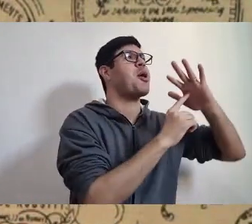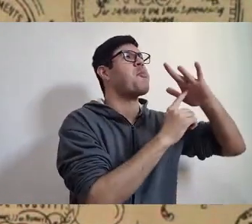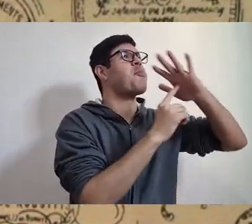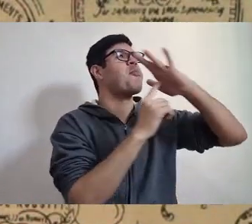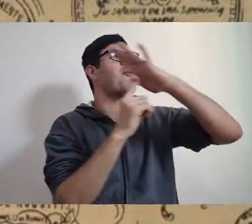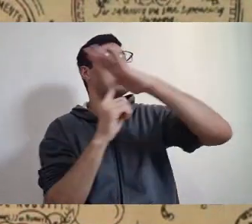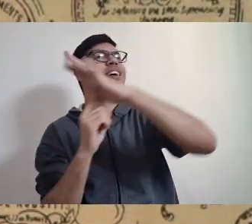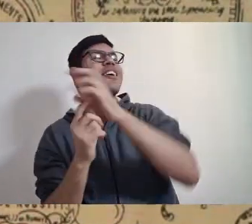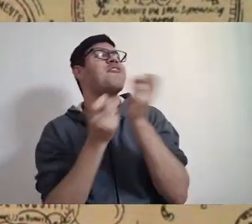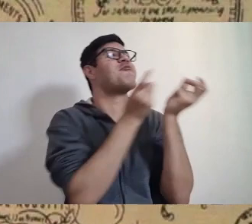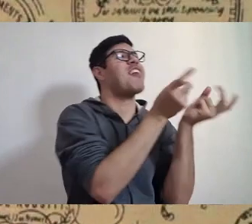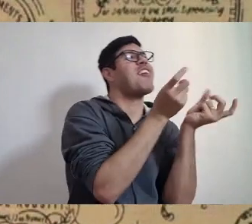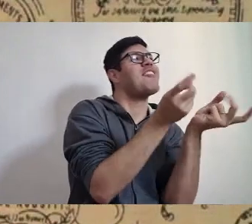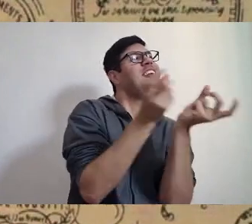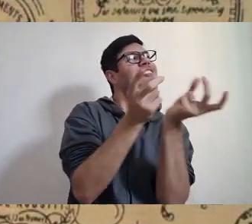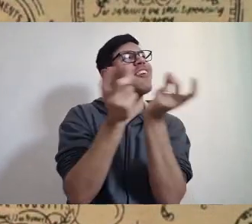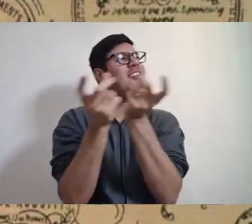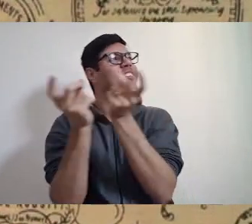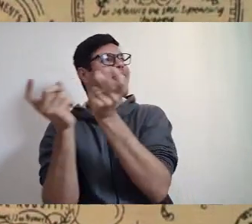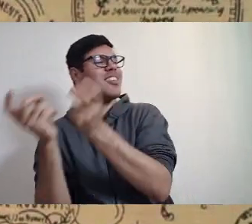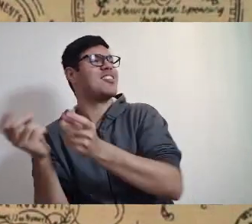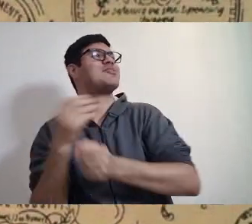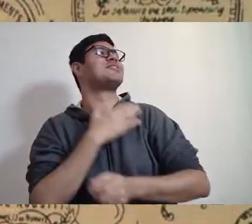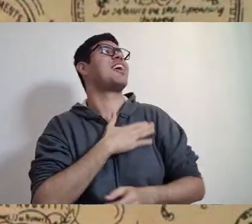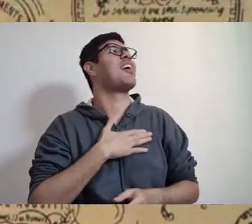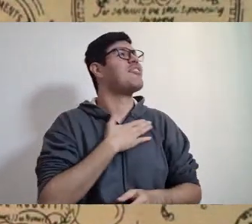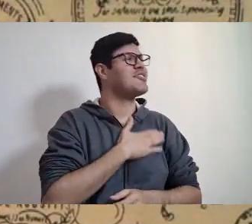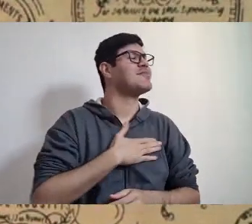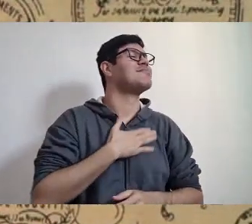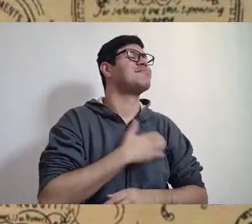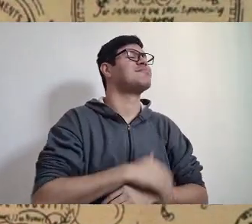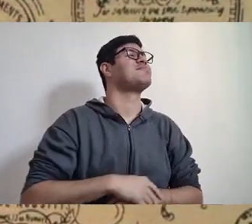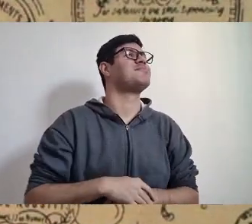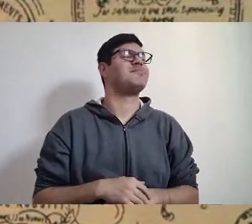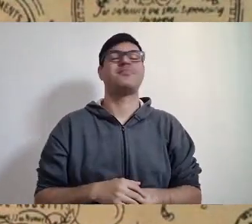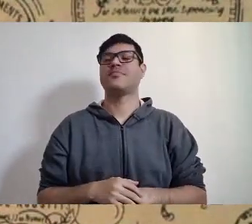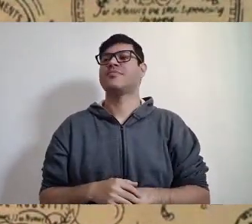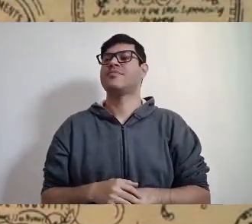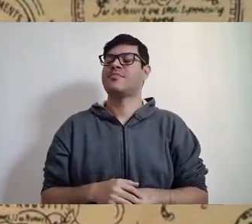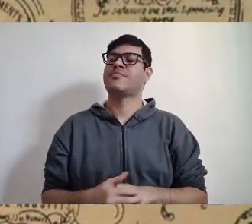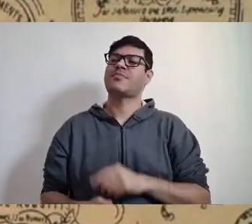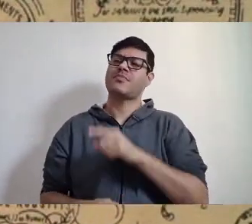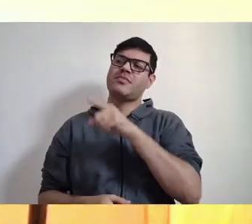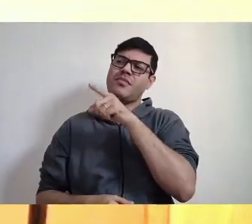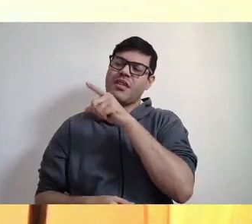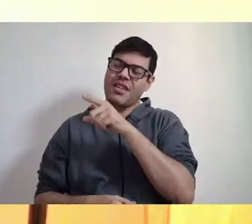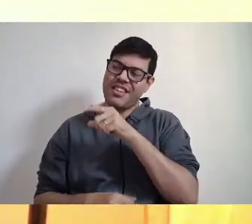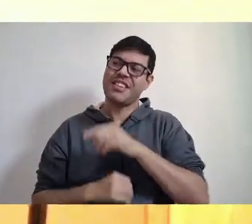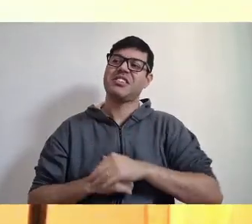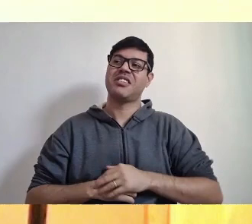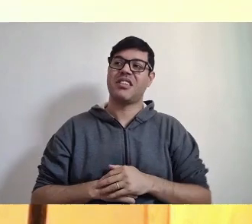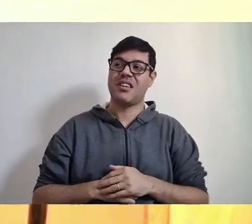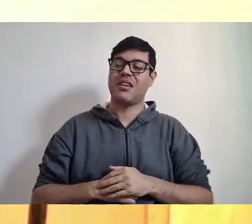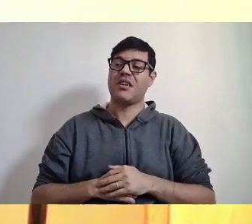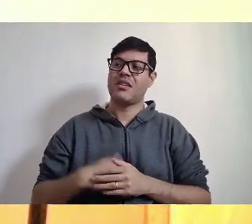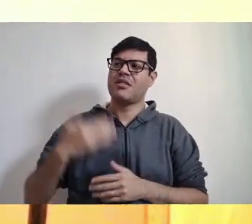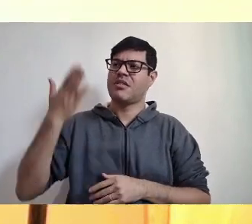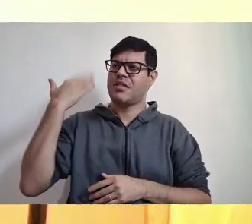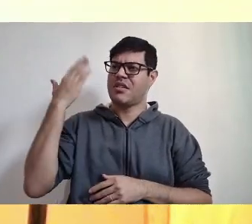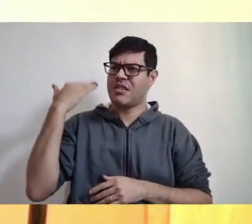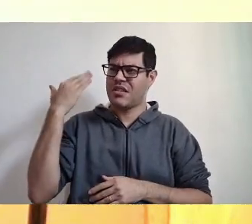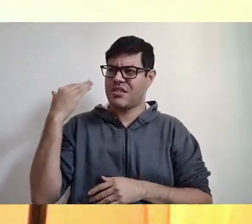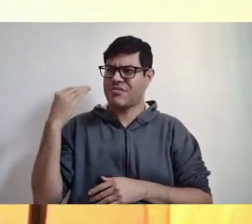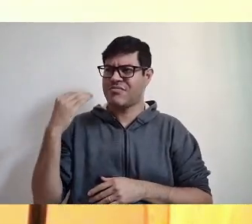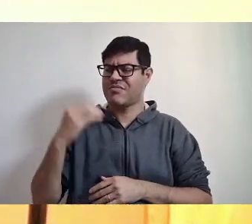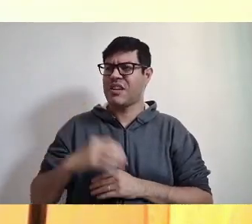barraquinhas ajudando, vendia correio elegante. E assim ia. Você foi praticamente oriunda ali da Igreja de São